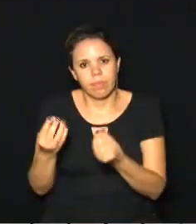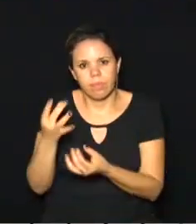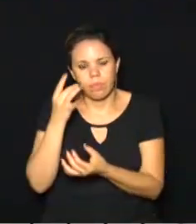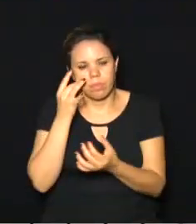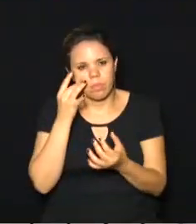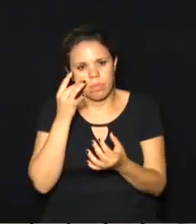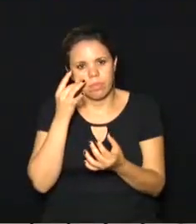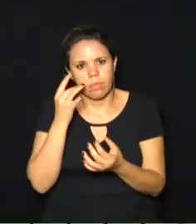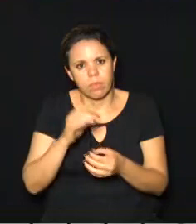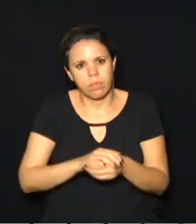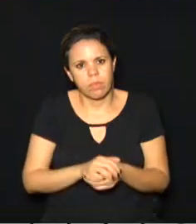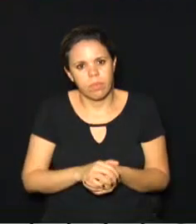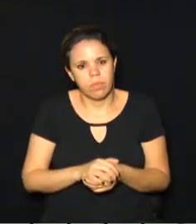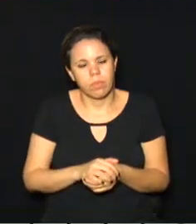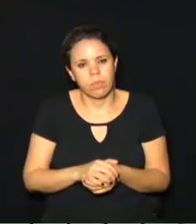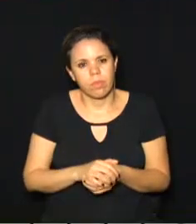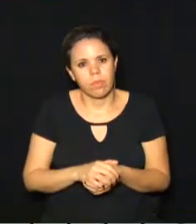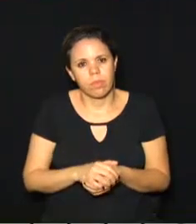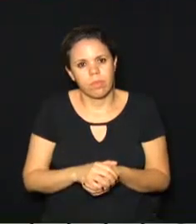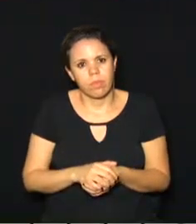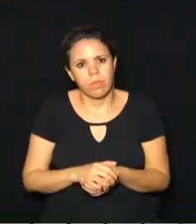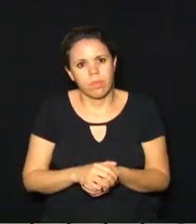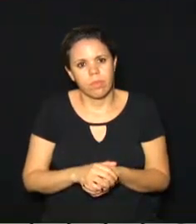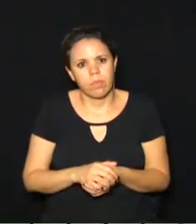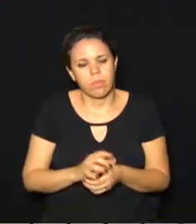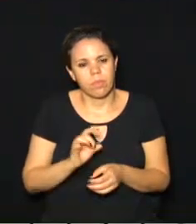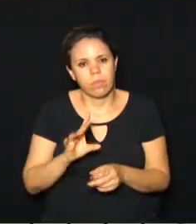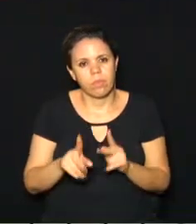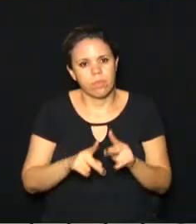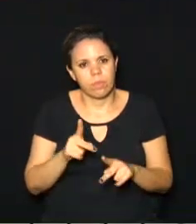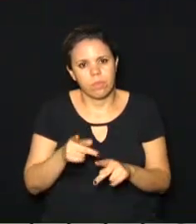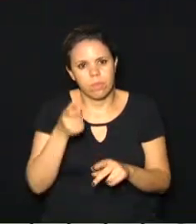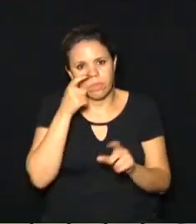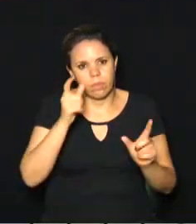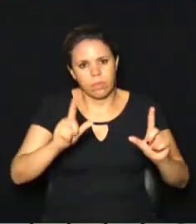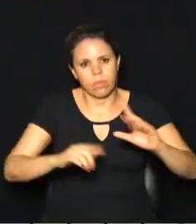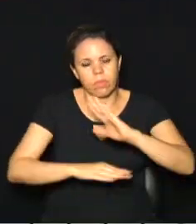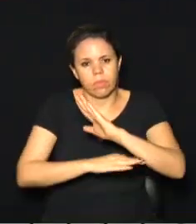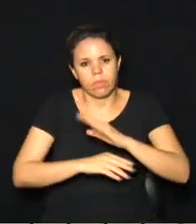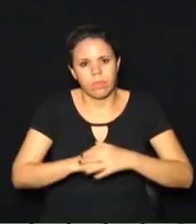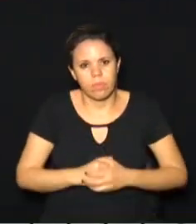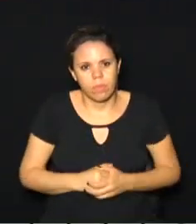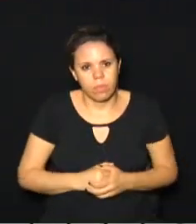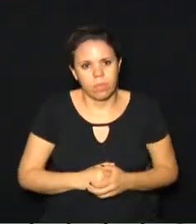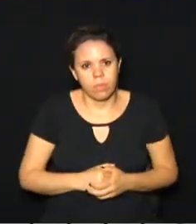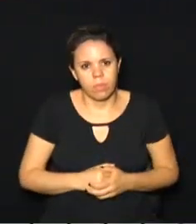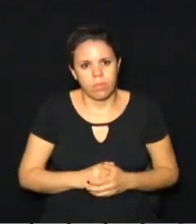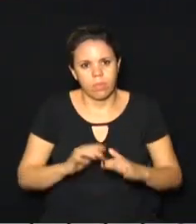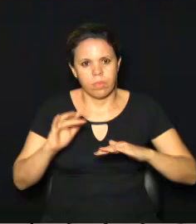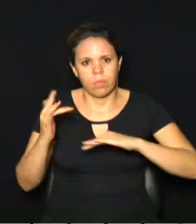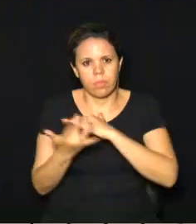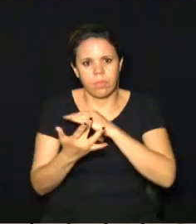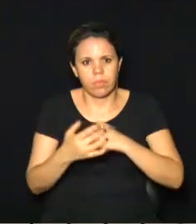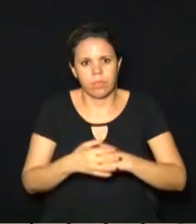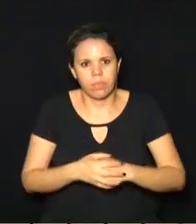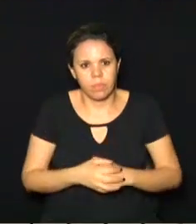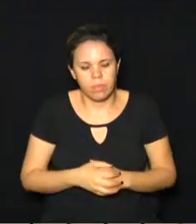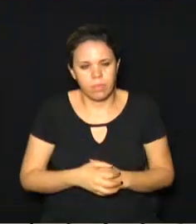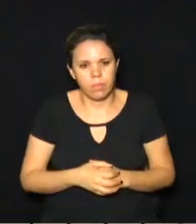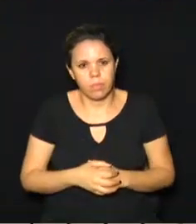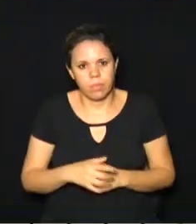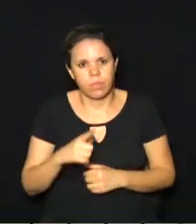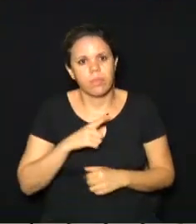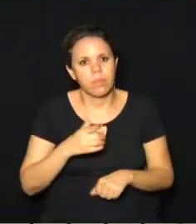de todos a presença não, né, mas de todos aqueles que nos assistiram pela TV Câmara, pelas redes sociais. Nós tivemos